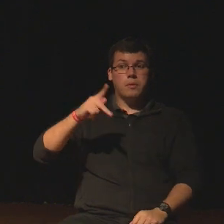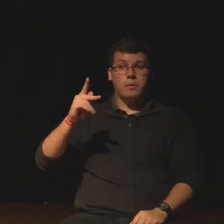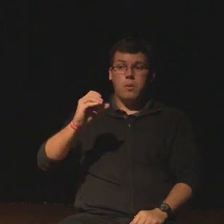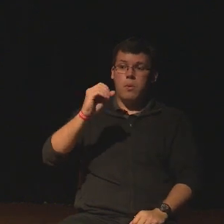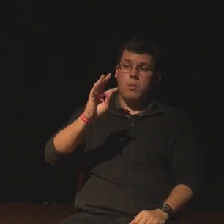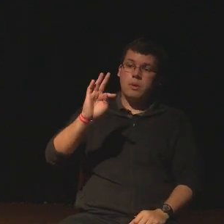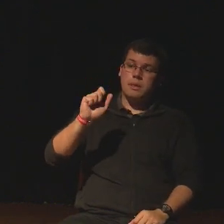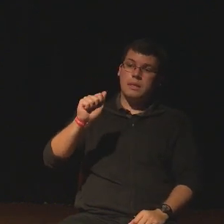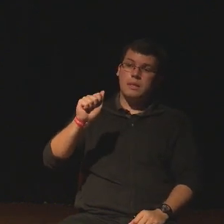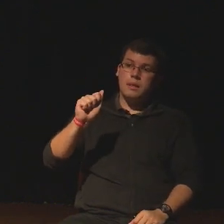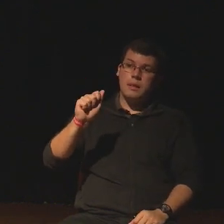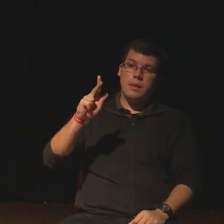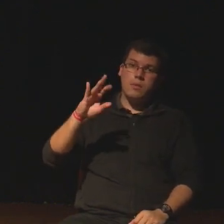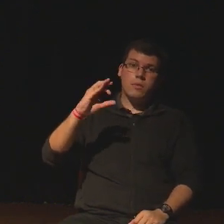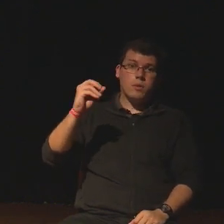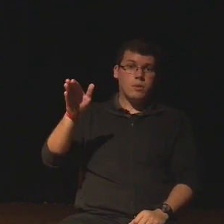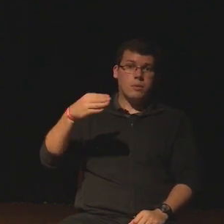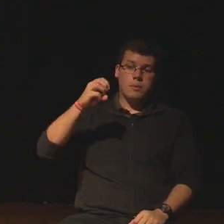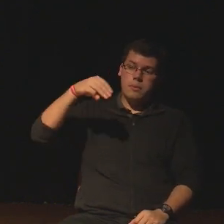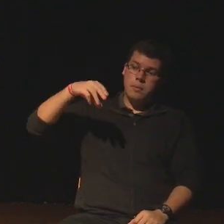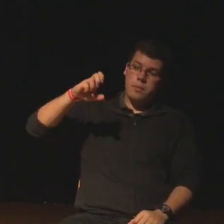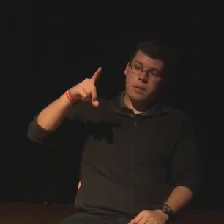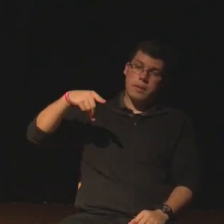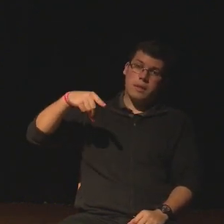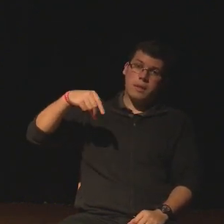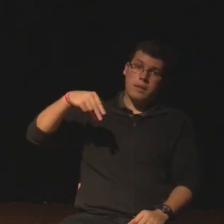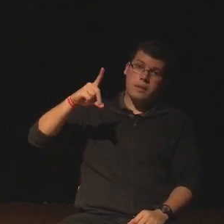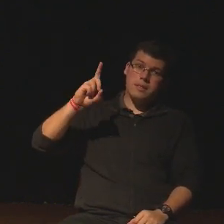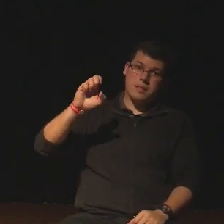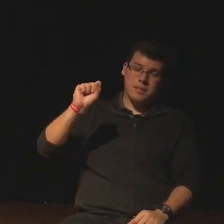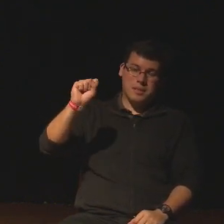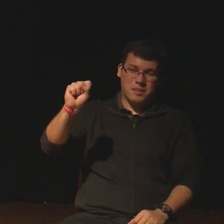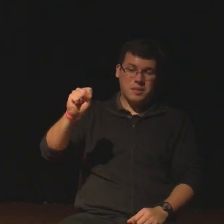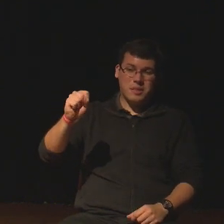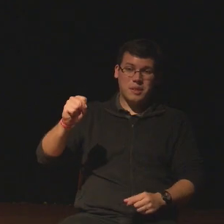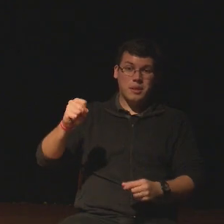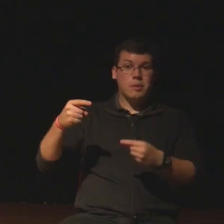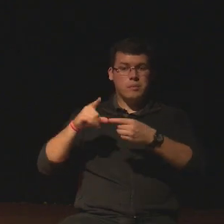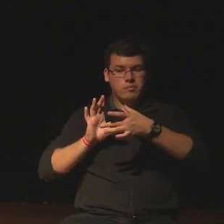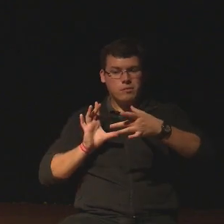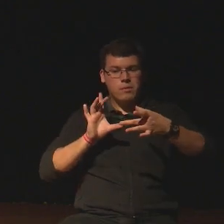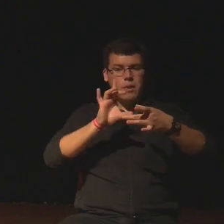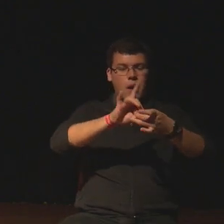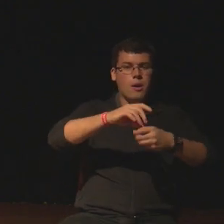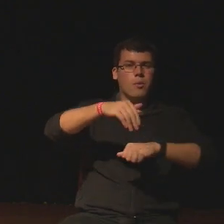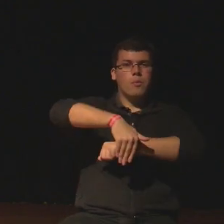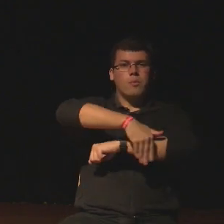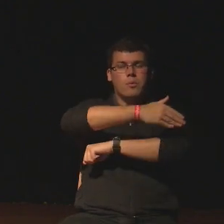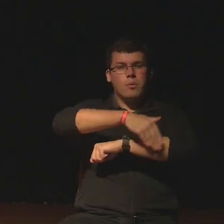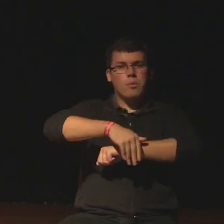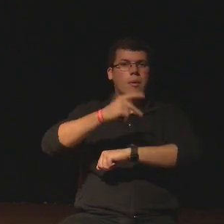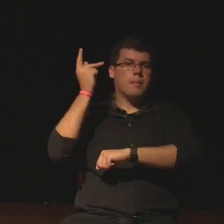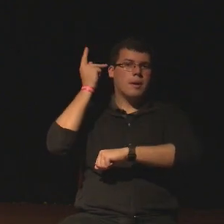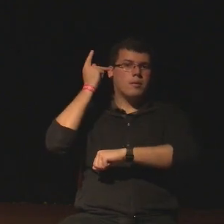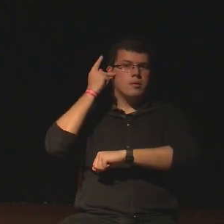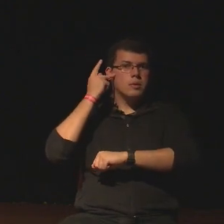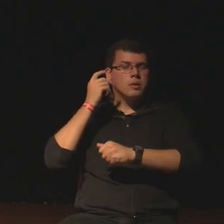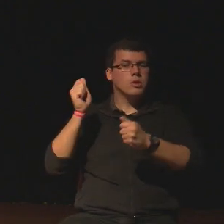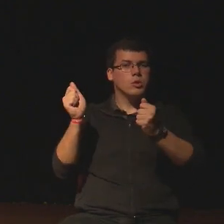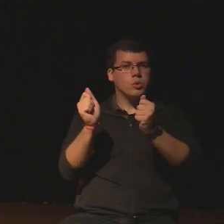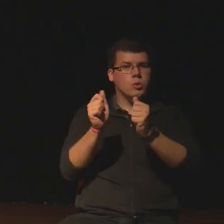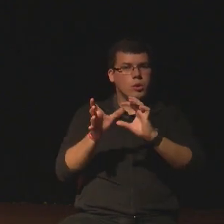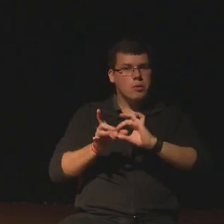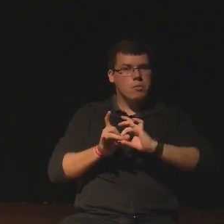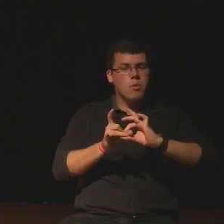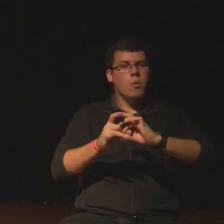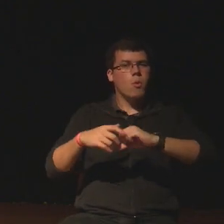metros de extensão. Ela funciona como uma conexão da Avenida Paulista com a 9 de Julho, e a gente tem a Praça